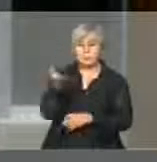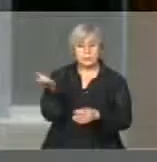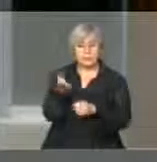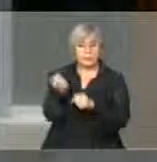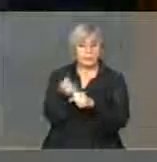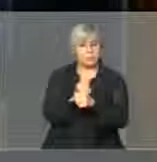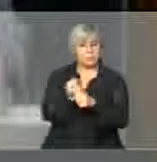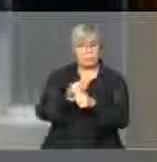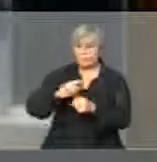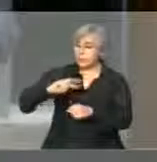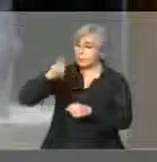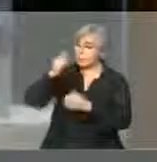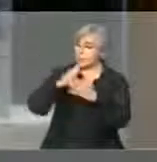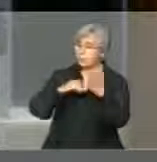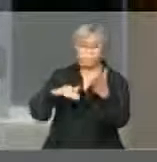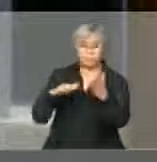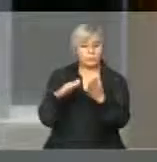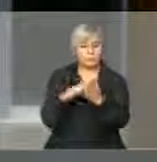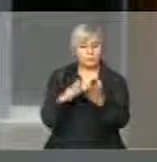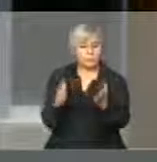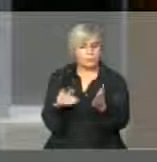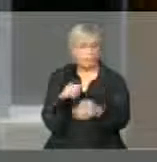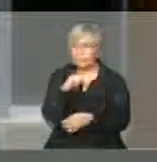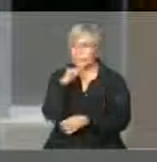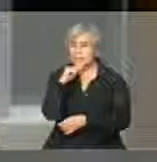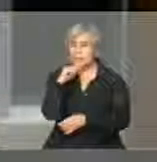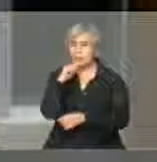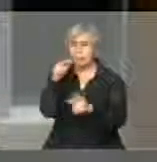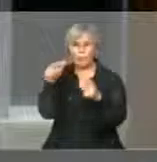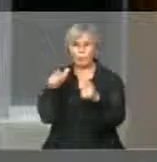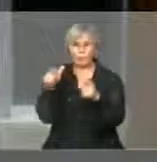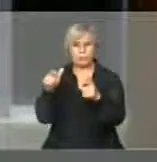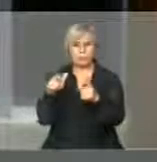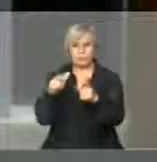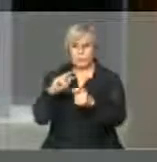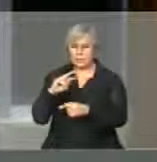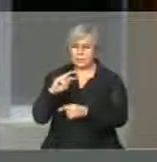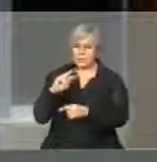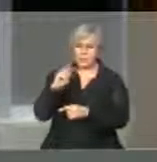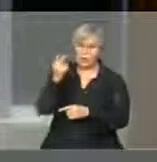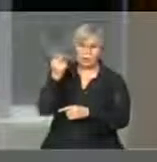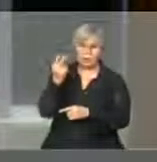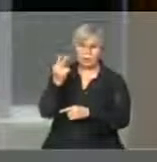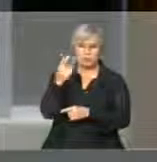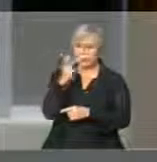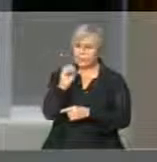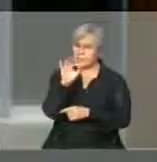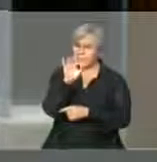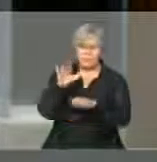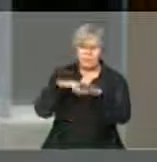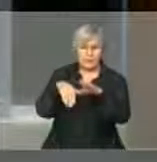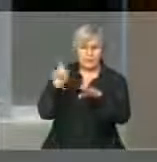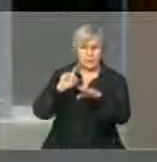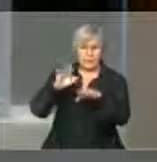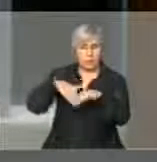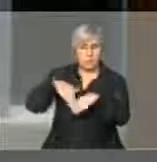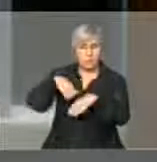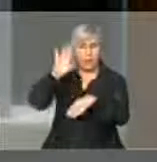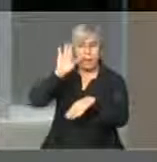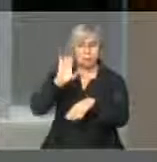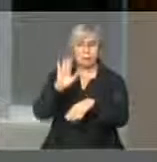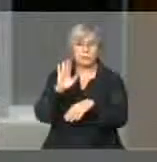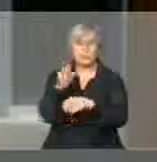nos seus estados. Aposto que em nenhum deles a energia elétrica aumentou menos de 40%. Em nenhum deles. Eu quero saber como